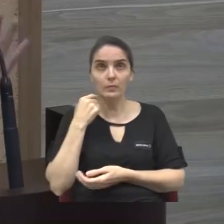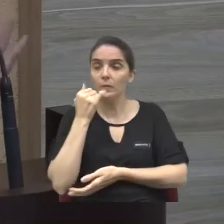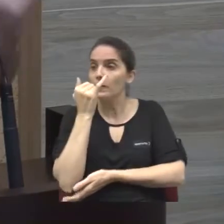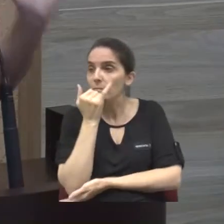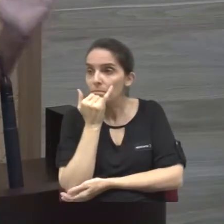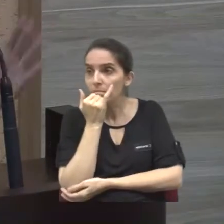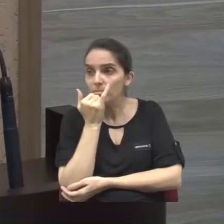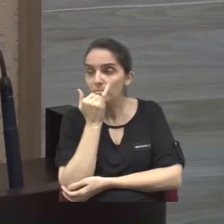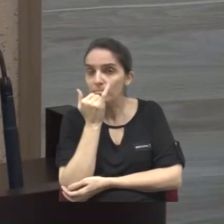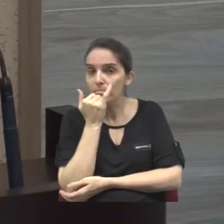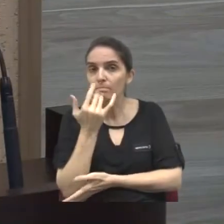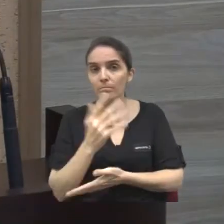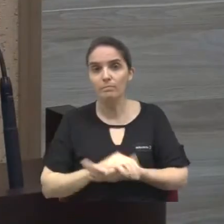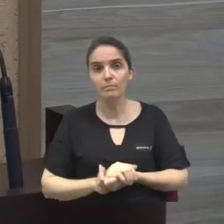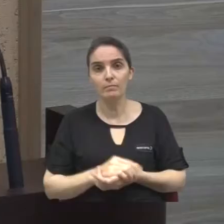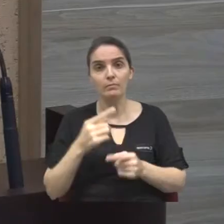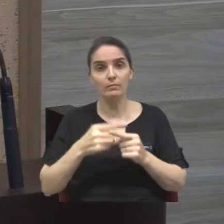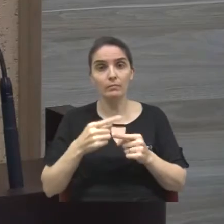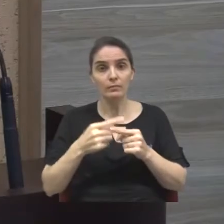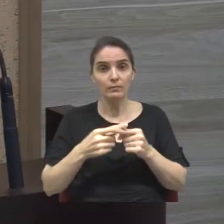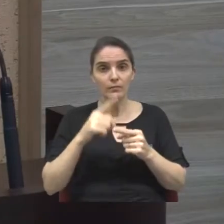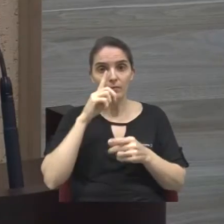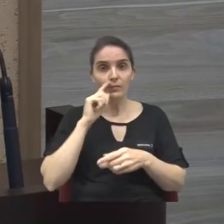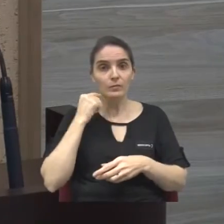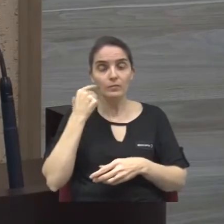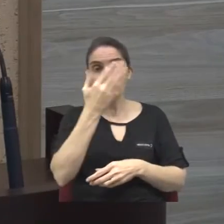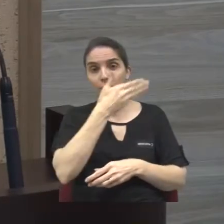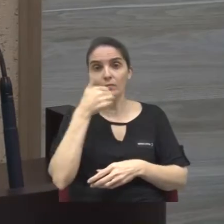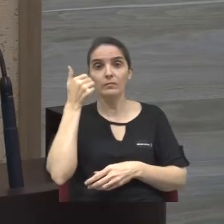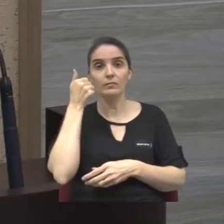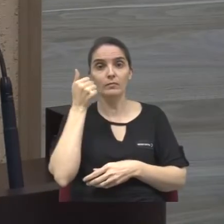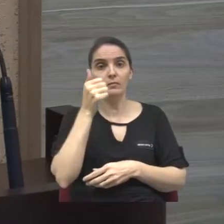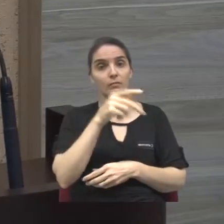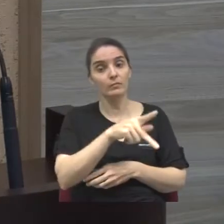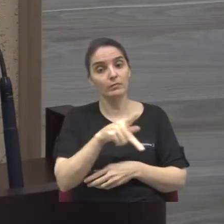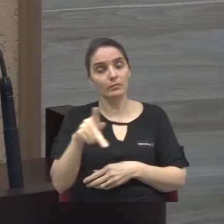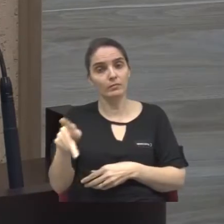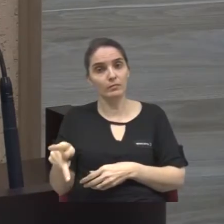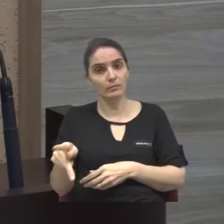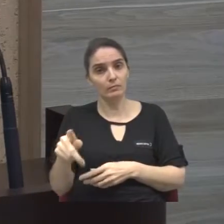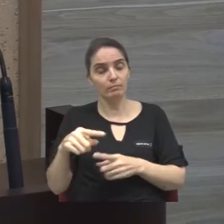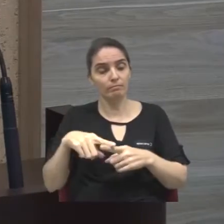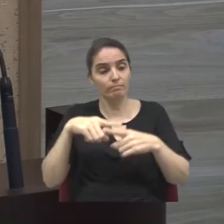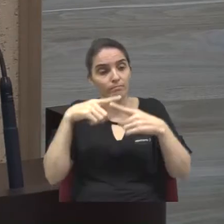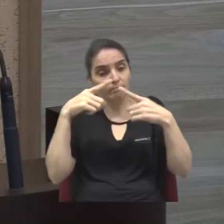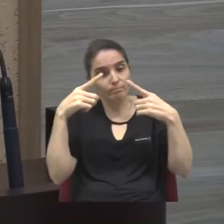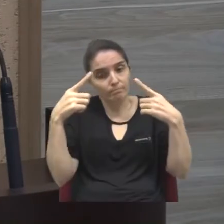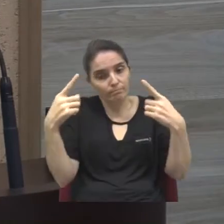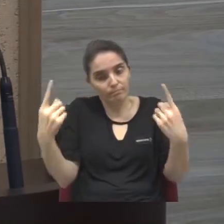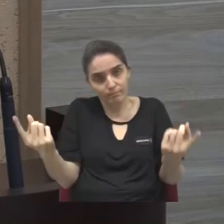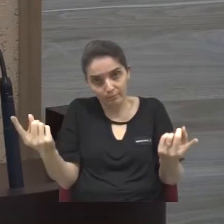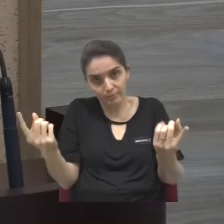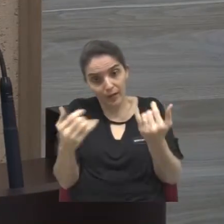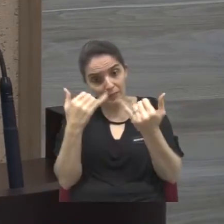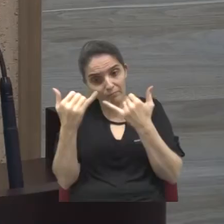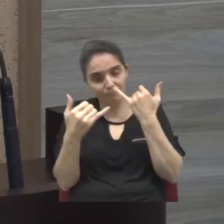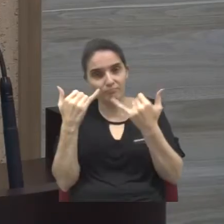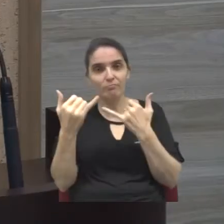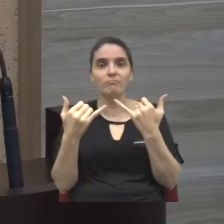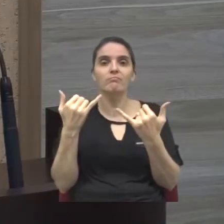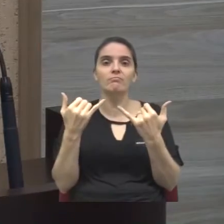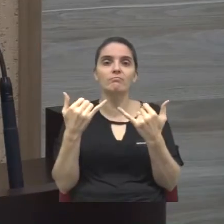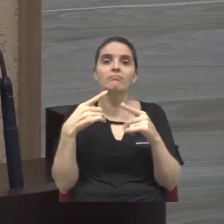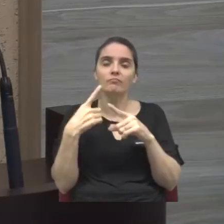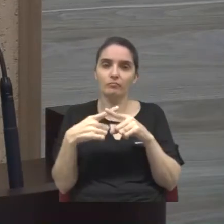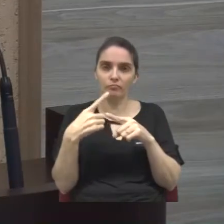seria tão melhor na condução e na imparcialidade, mas eu brinco bastante com o senhor nesse sentido, que pelo menos proteger